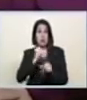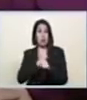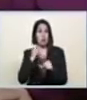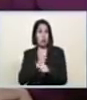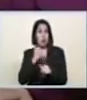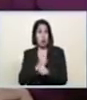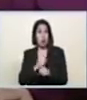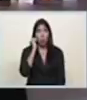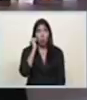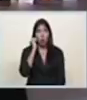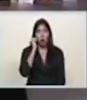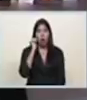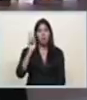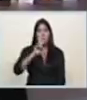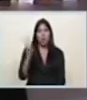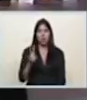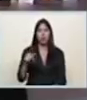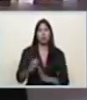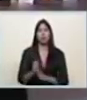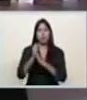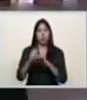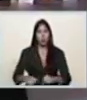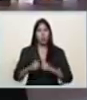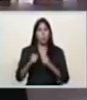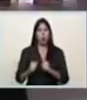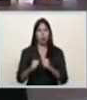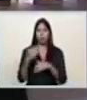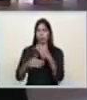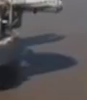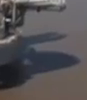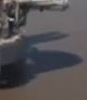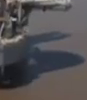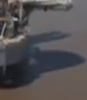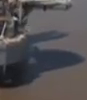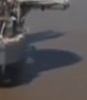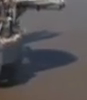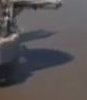e da família venezuelana. A um passo da falência, o governo venezuelano vai reunir-se na